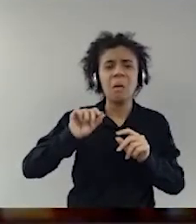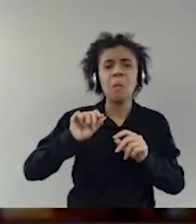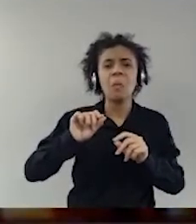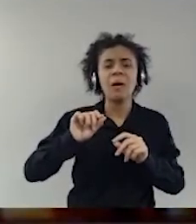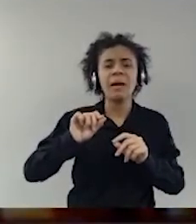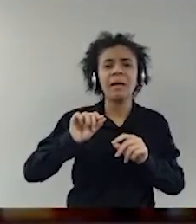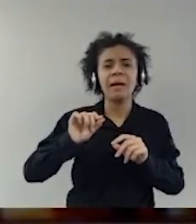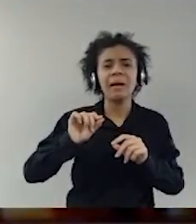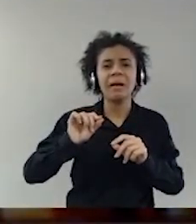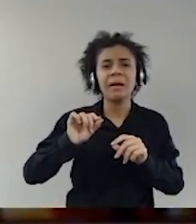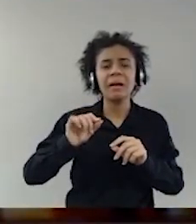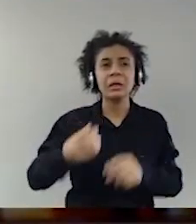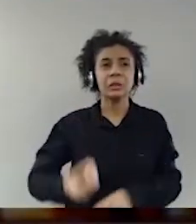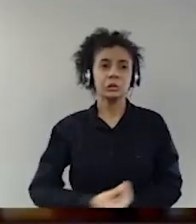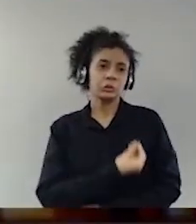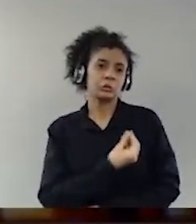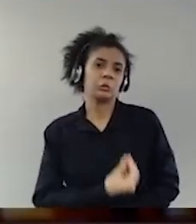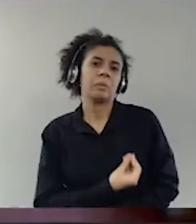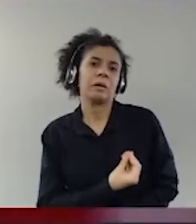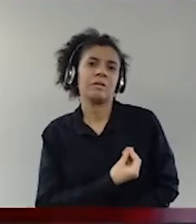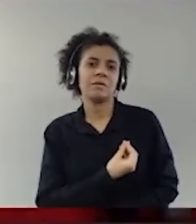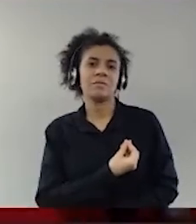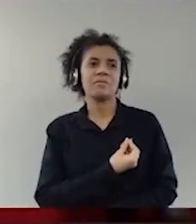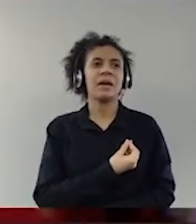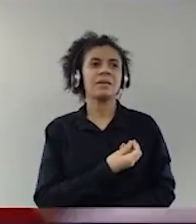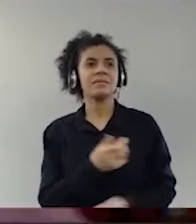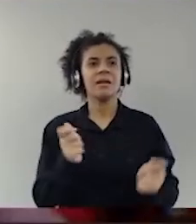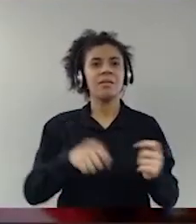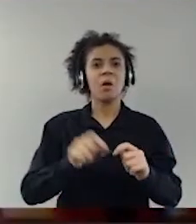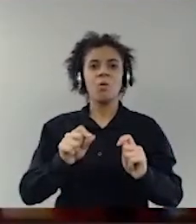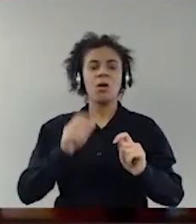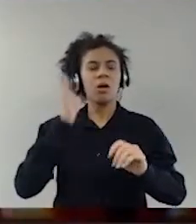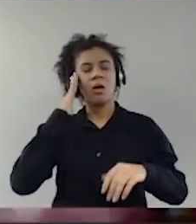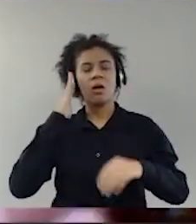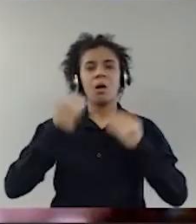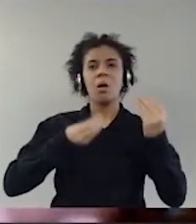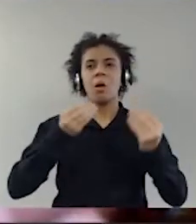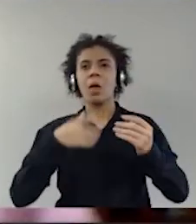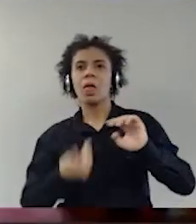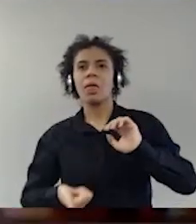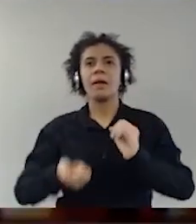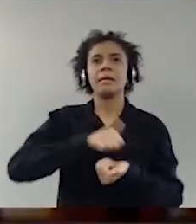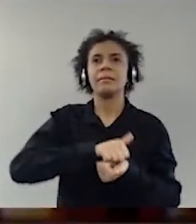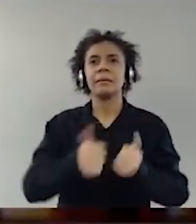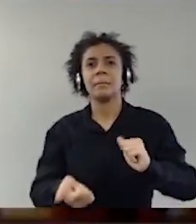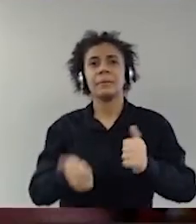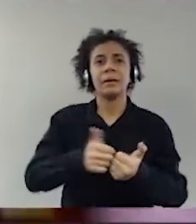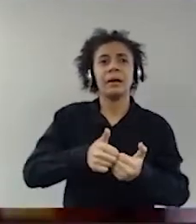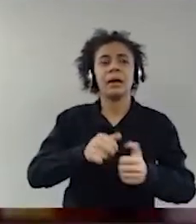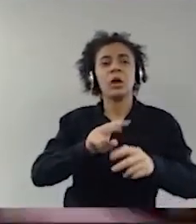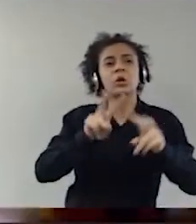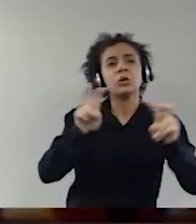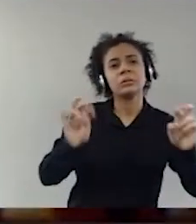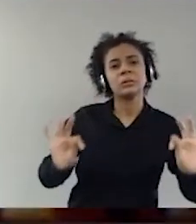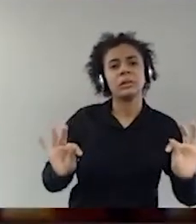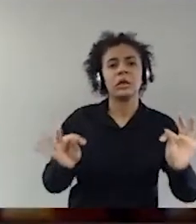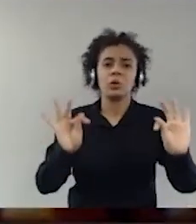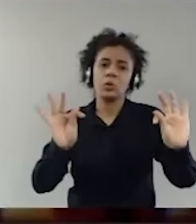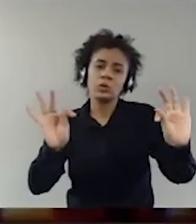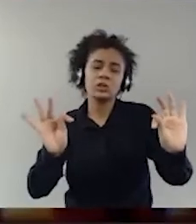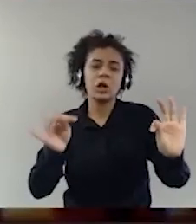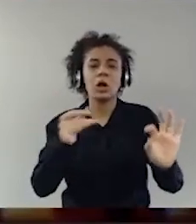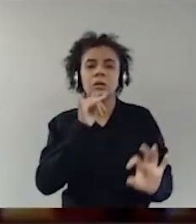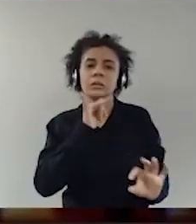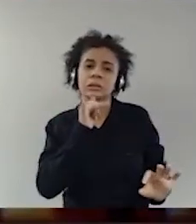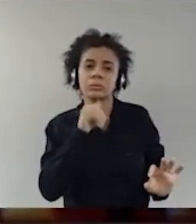padrão de sobrevivência que vai determinar uma adequação a determinadas tecnologias, tais